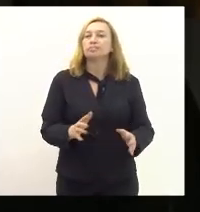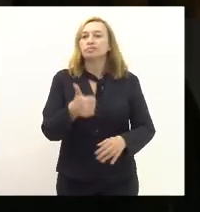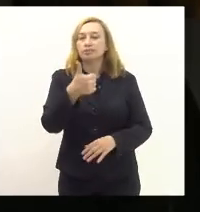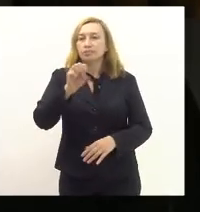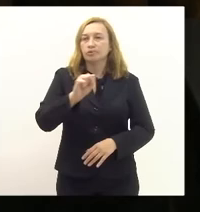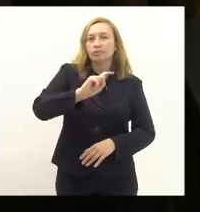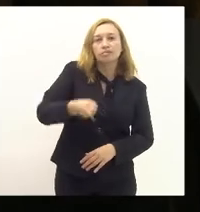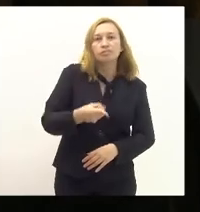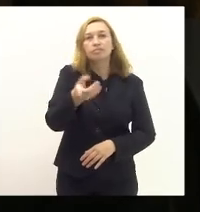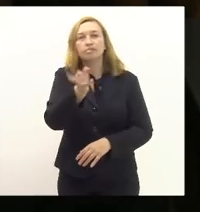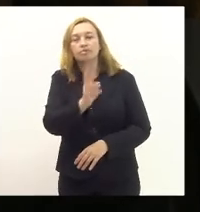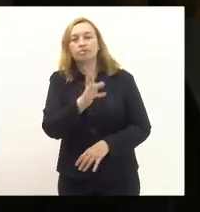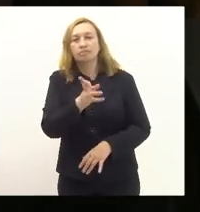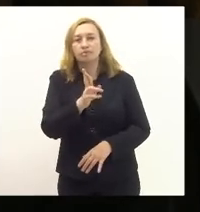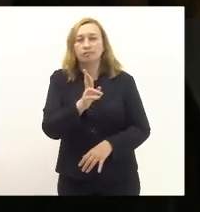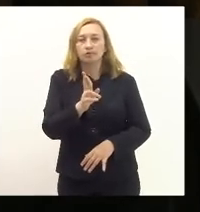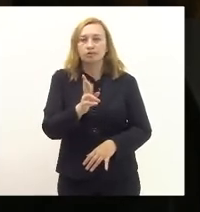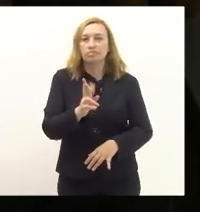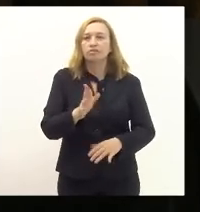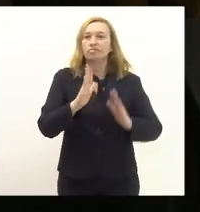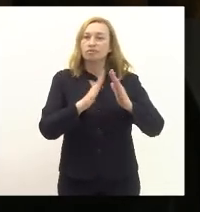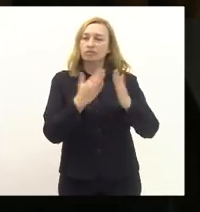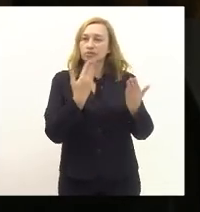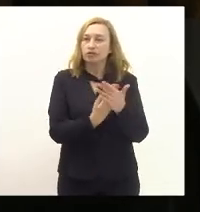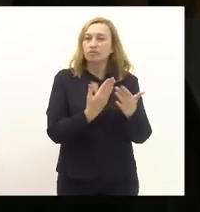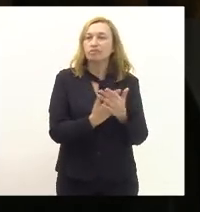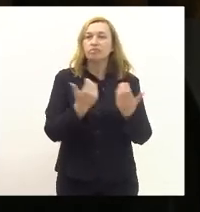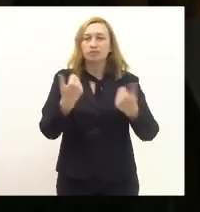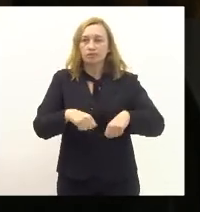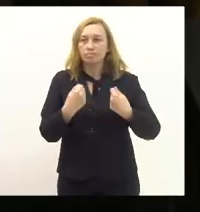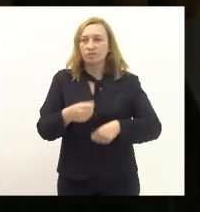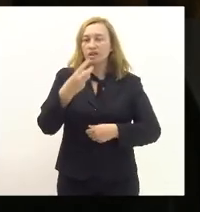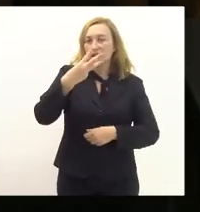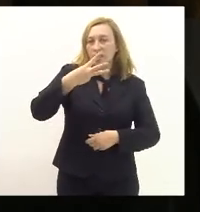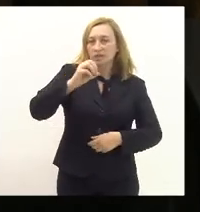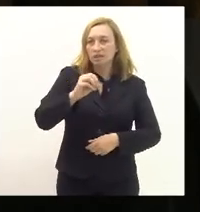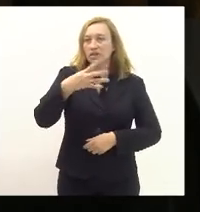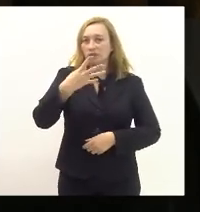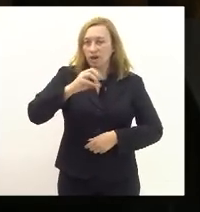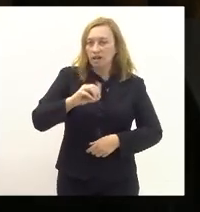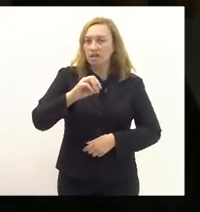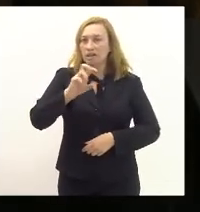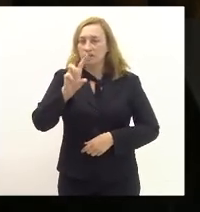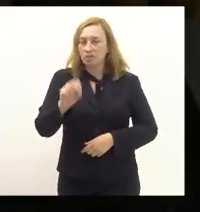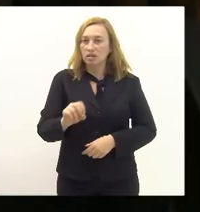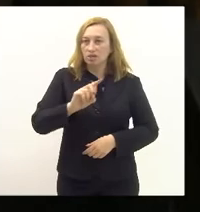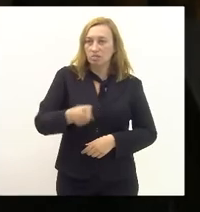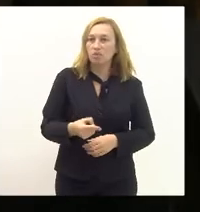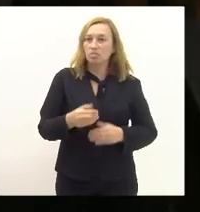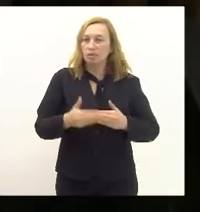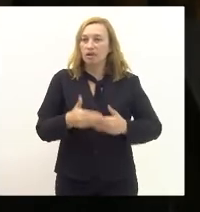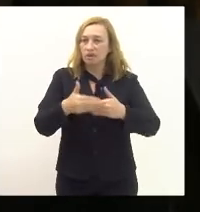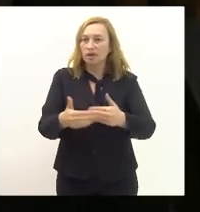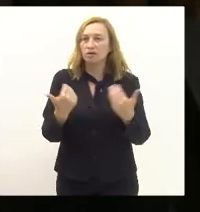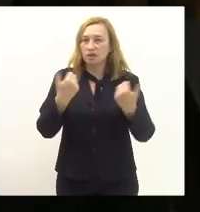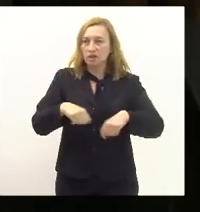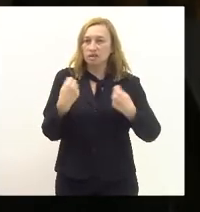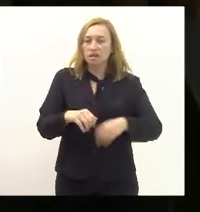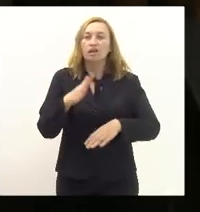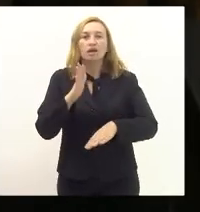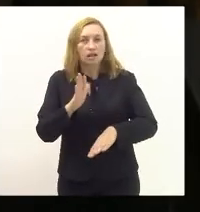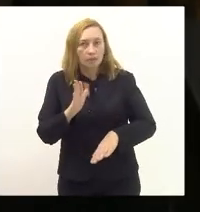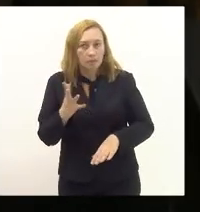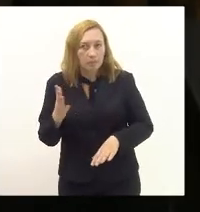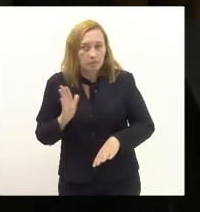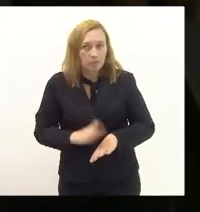reais, se quando às vezes uma escola pode estar precisando de 30, 40, 50 mil para conseguir avançar com uma necessidade que é